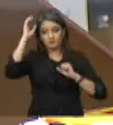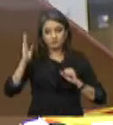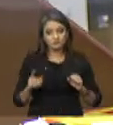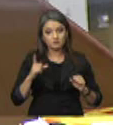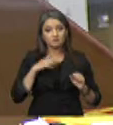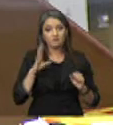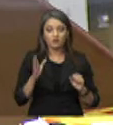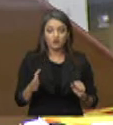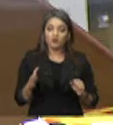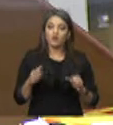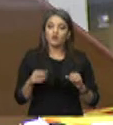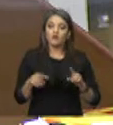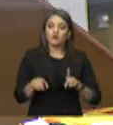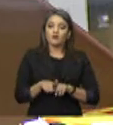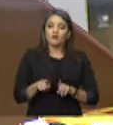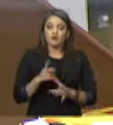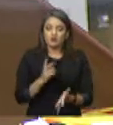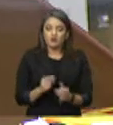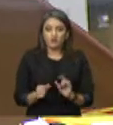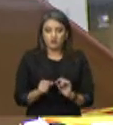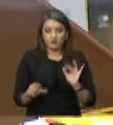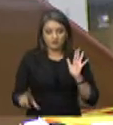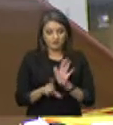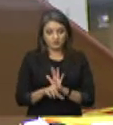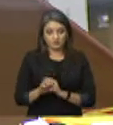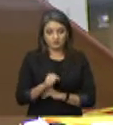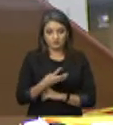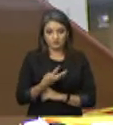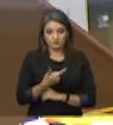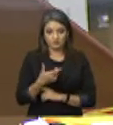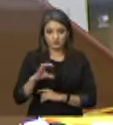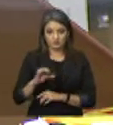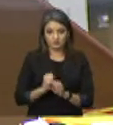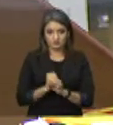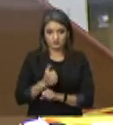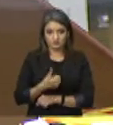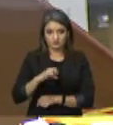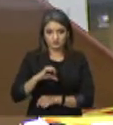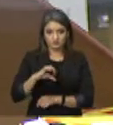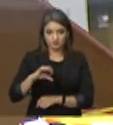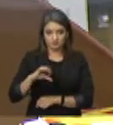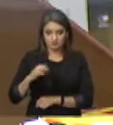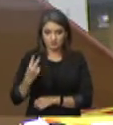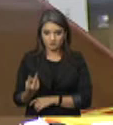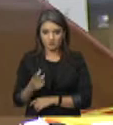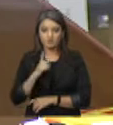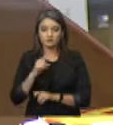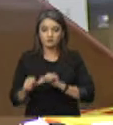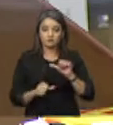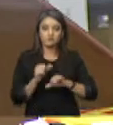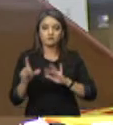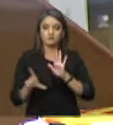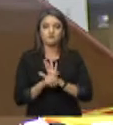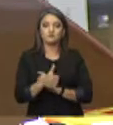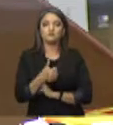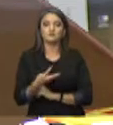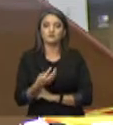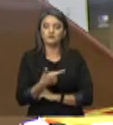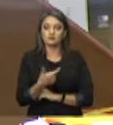seguido do sentido de que as novas disposições da Lei 8429/92 com as alterações trazidas pela lei